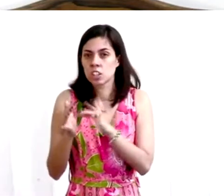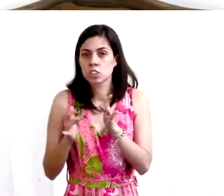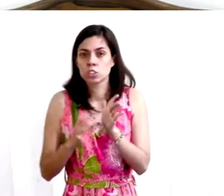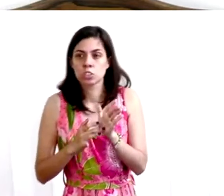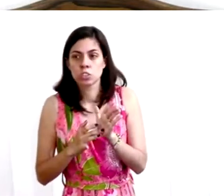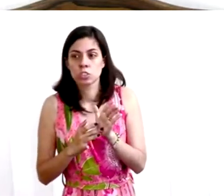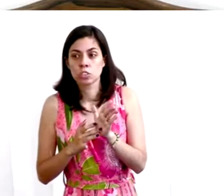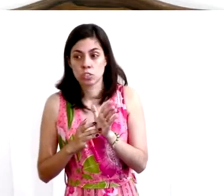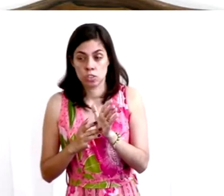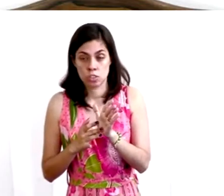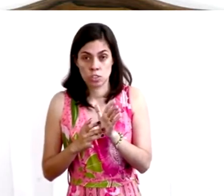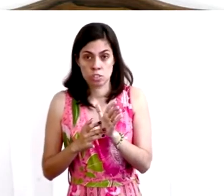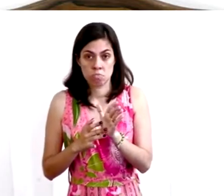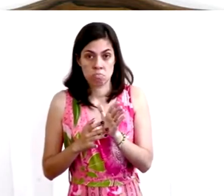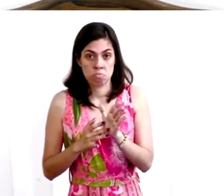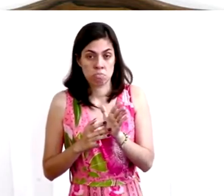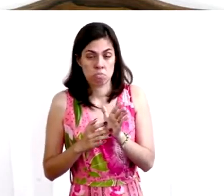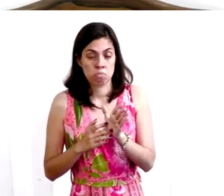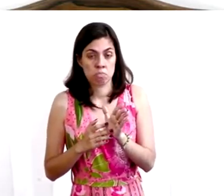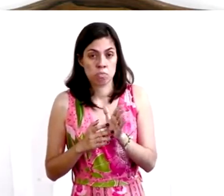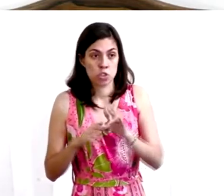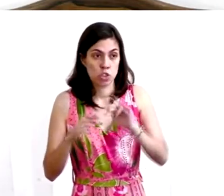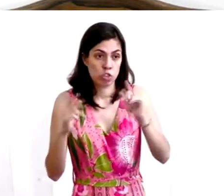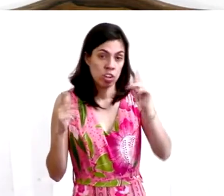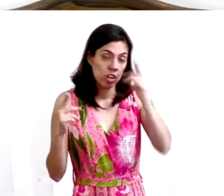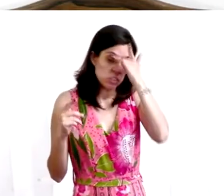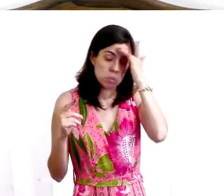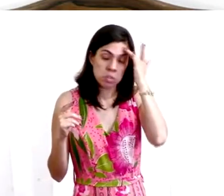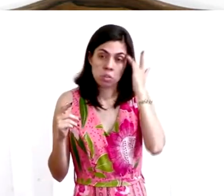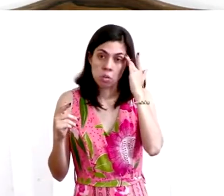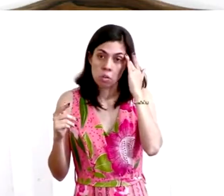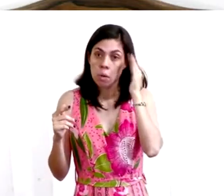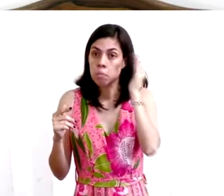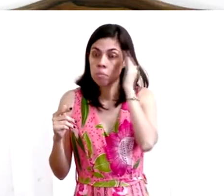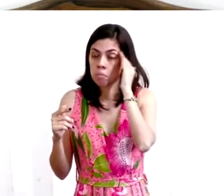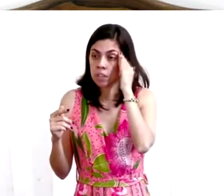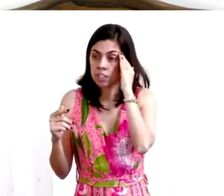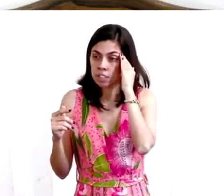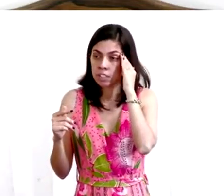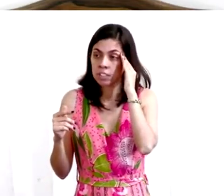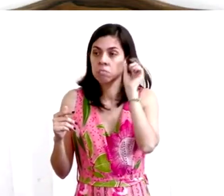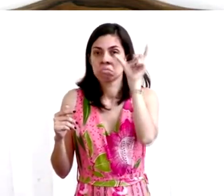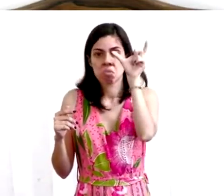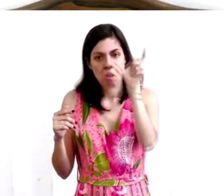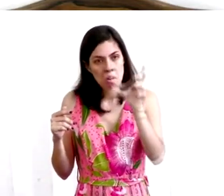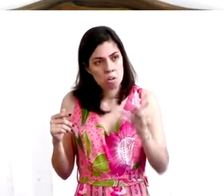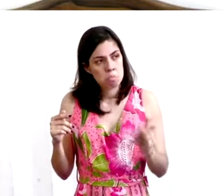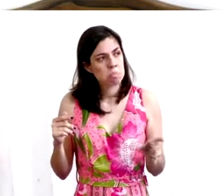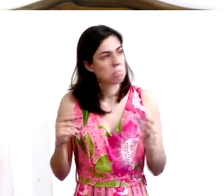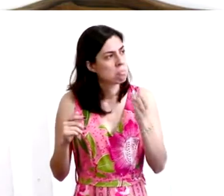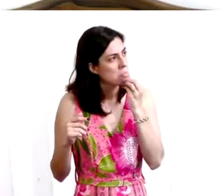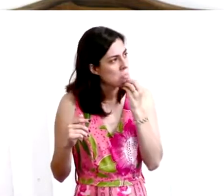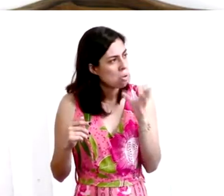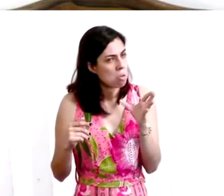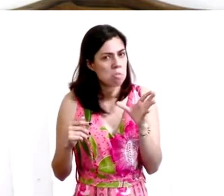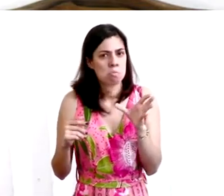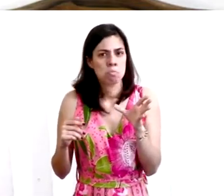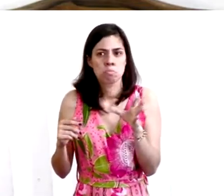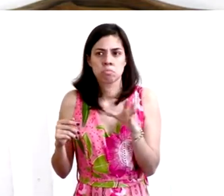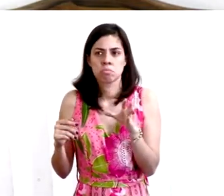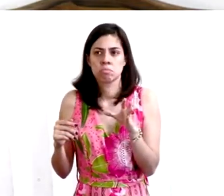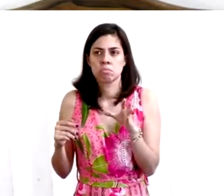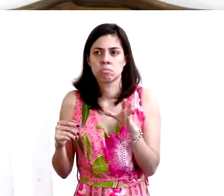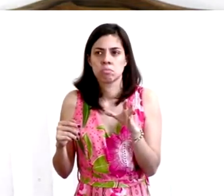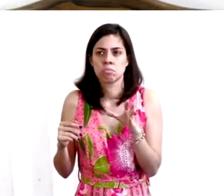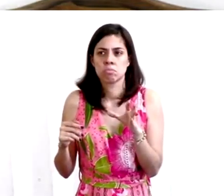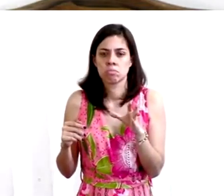Nazareno, aquele das palavras que ninguém tinha palavras como as dele, aquele que, puxa vida, por que ele não